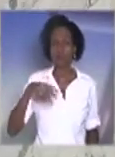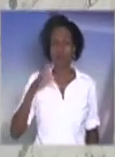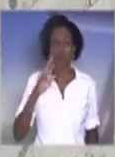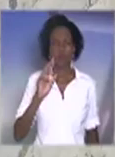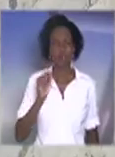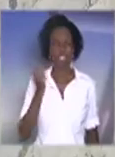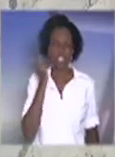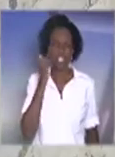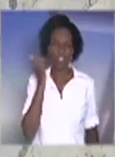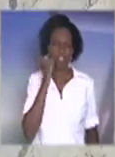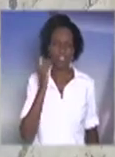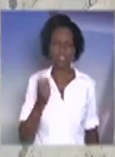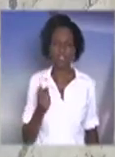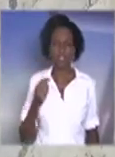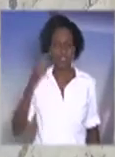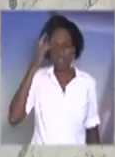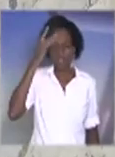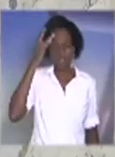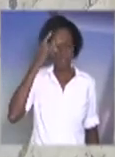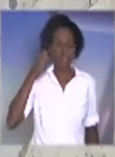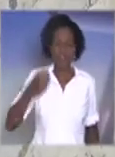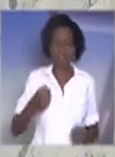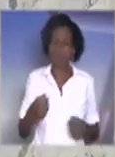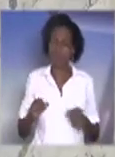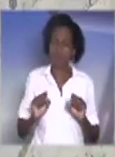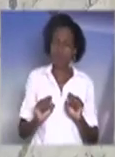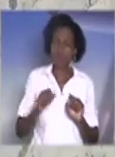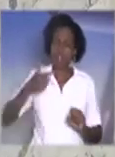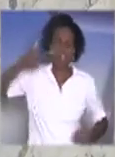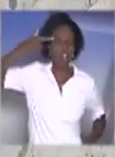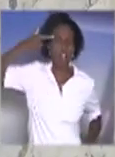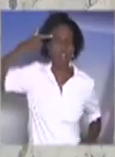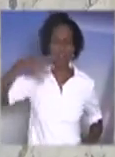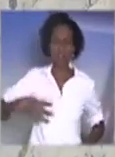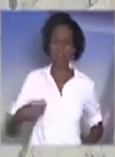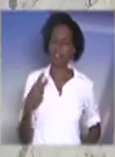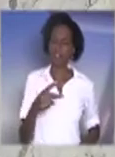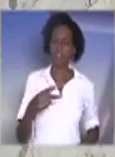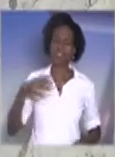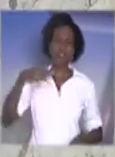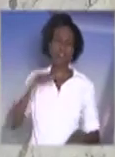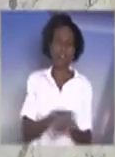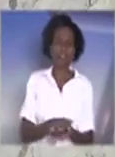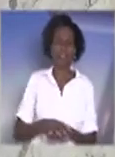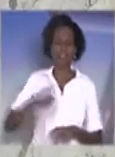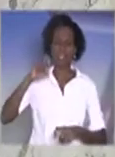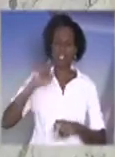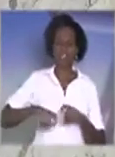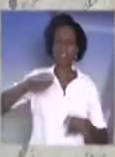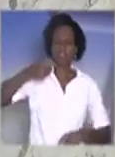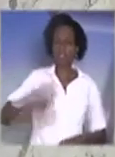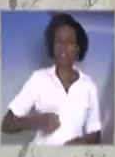e se julga no direito de apontar uma arma para o seu filho, agredir o seu filho, violentar a sua